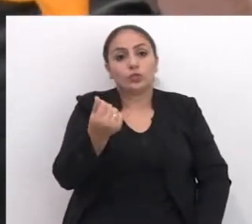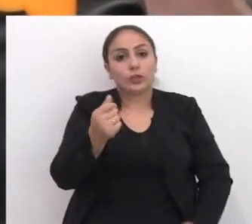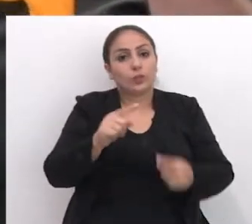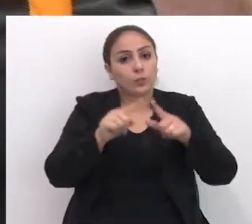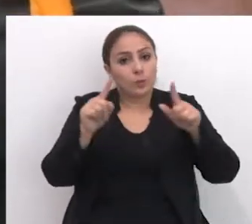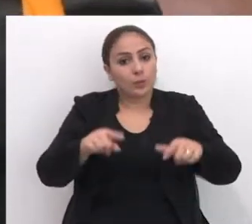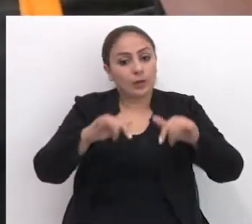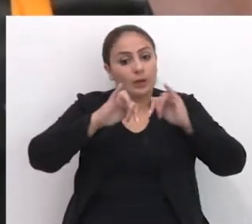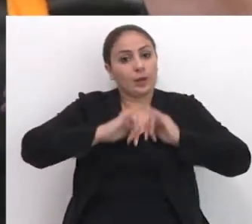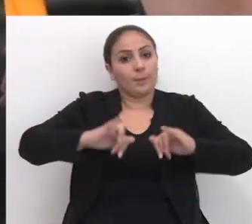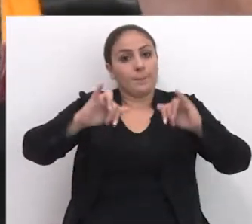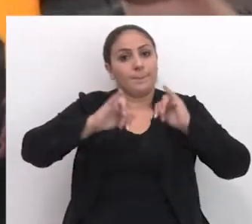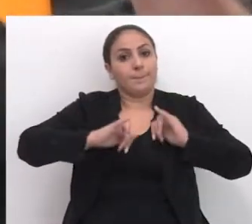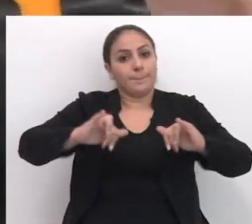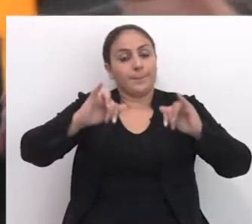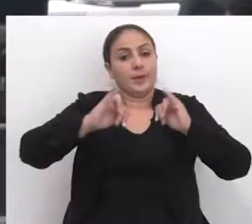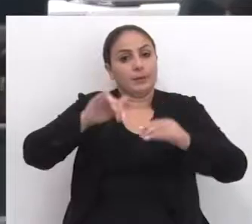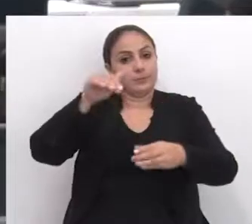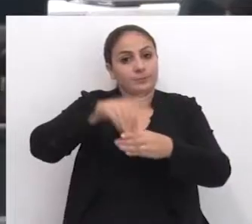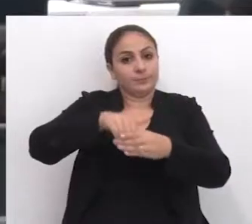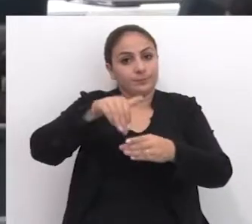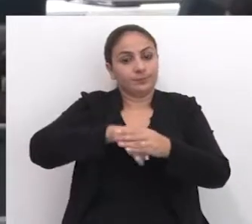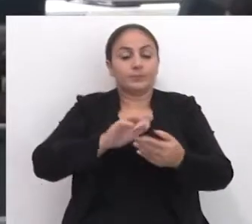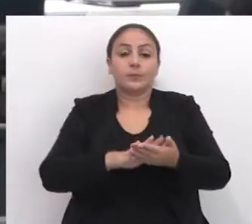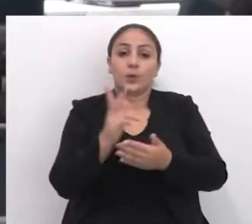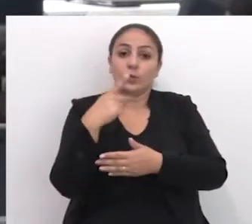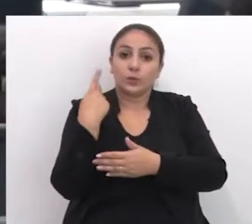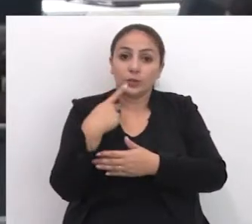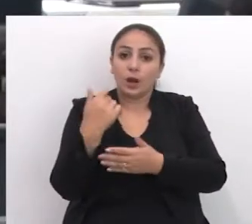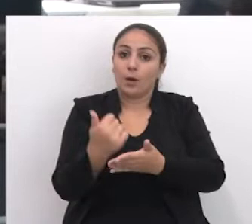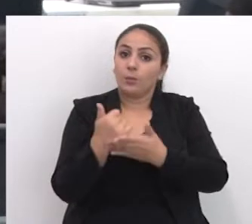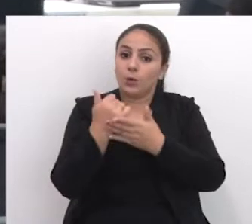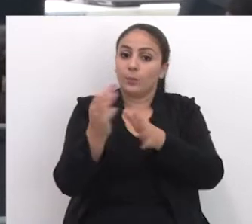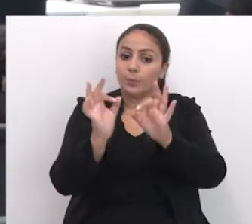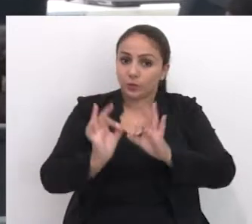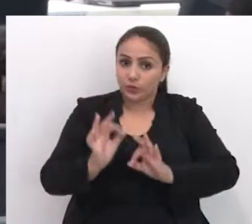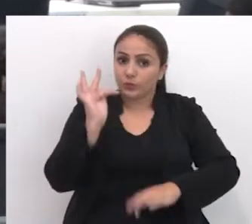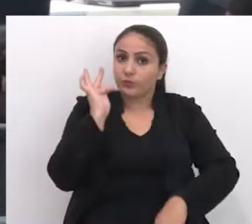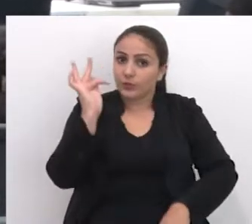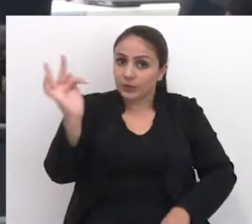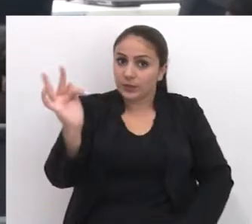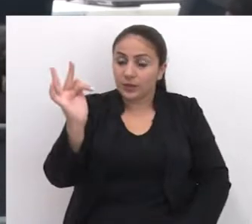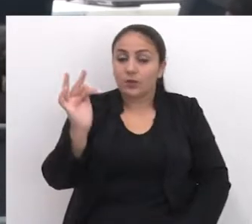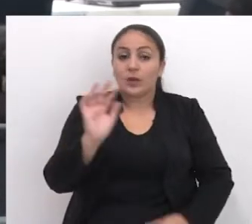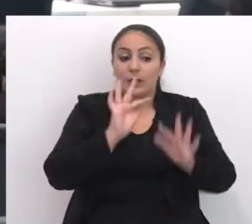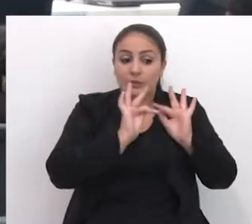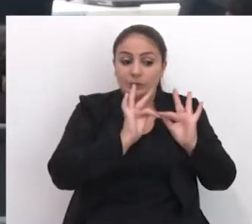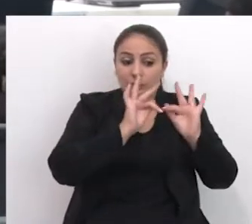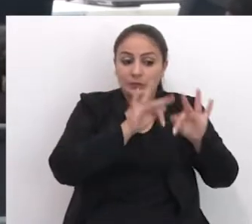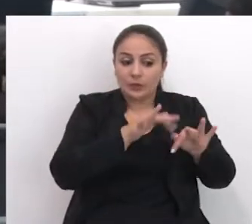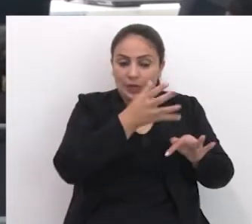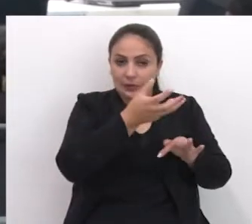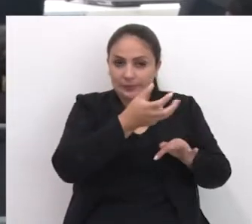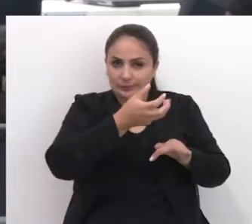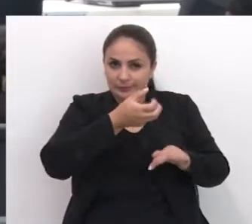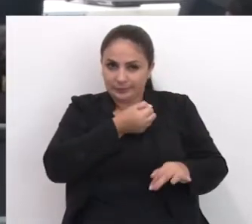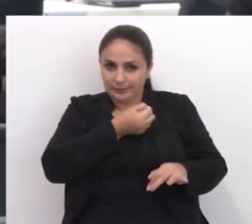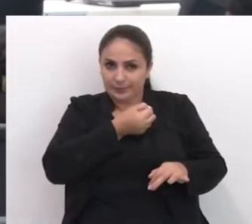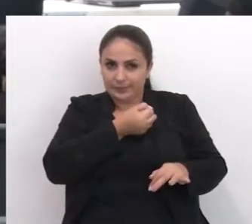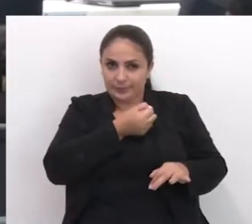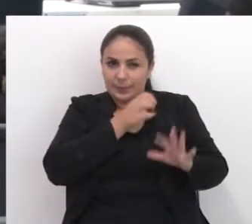público em campanhas eleitorais. Renato Checker é a favor do projeto federal que prevê o fim do